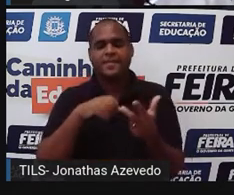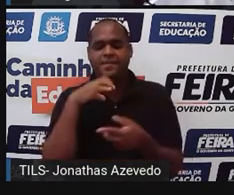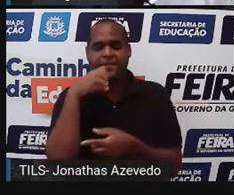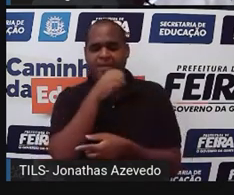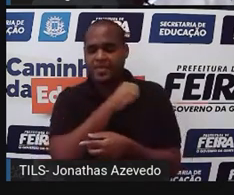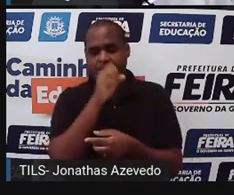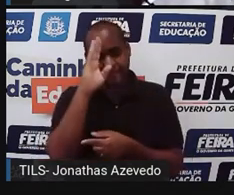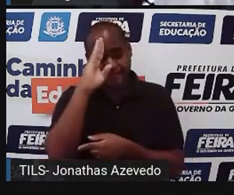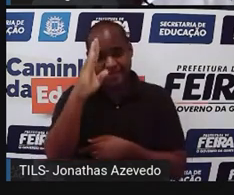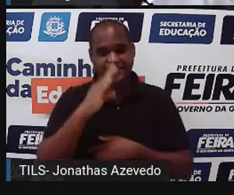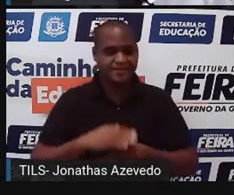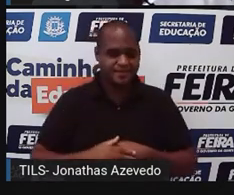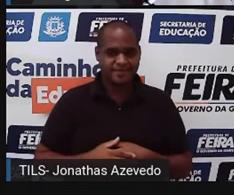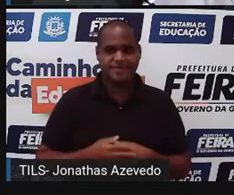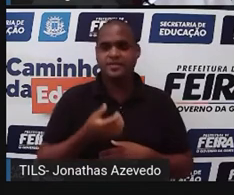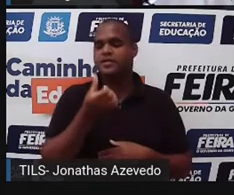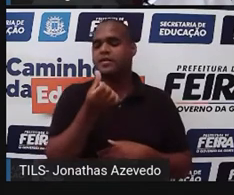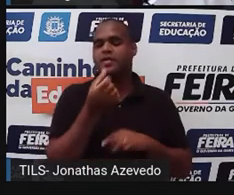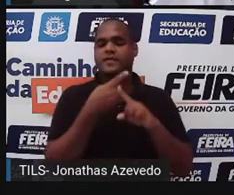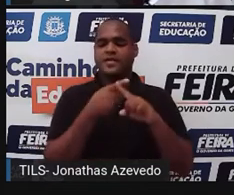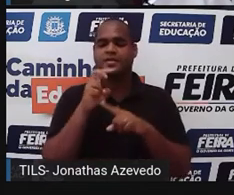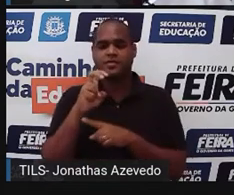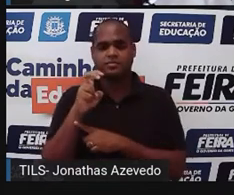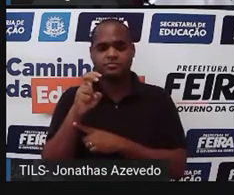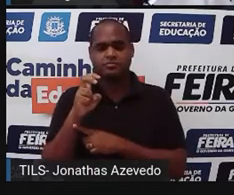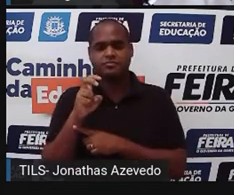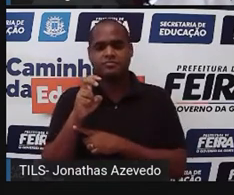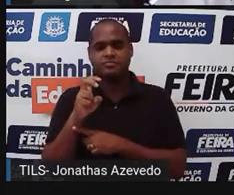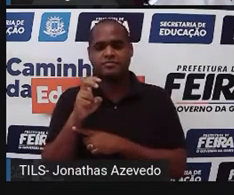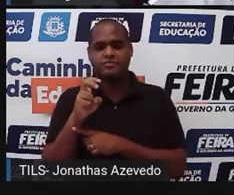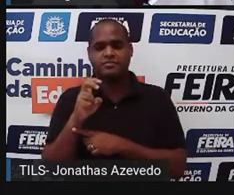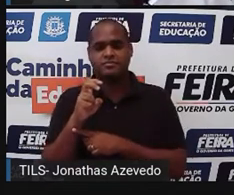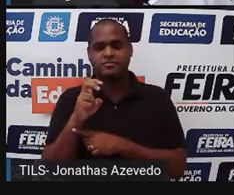Zinha rápida direta de 6 vezes 5